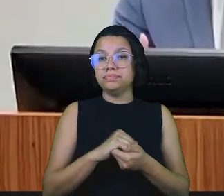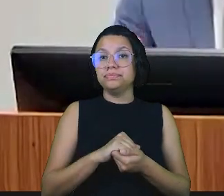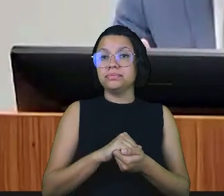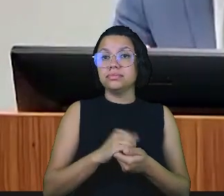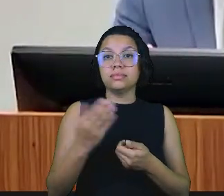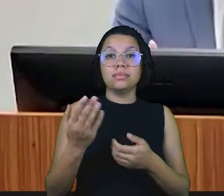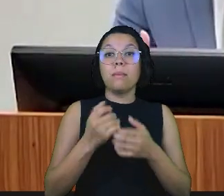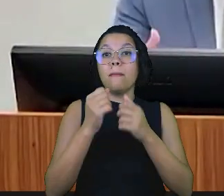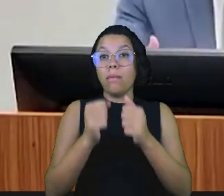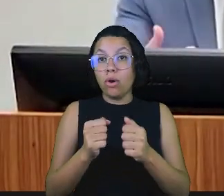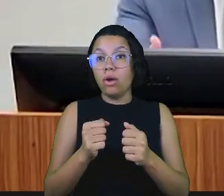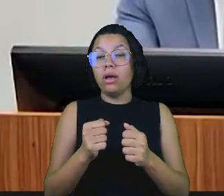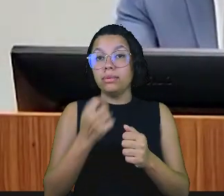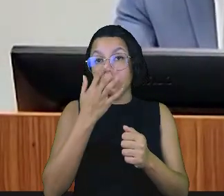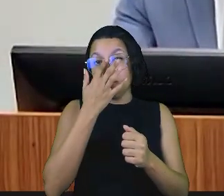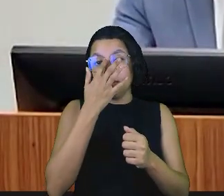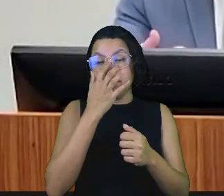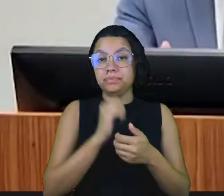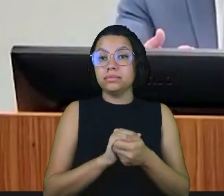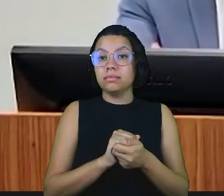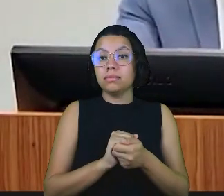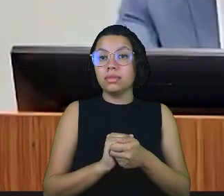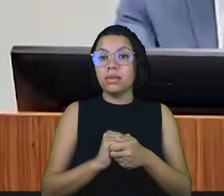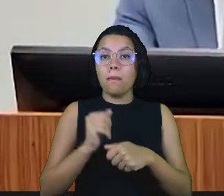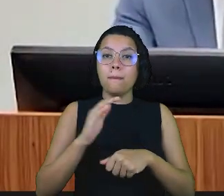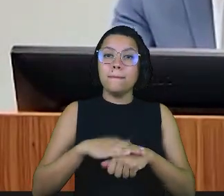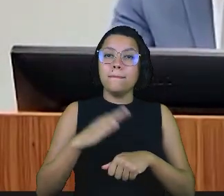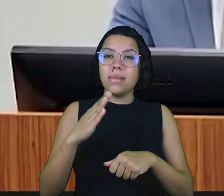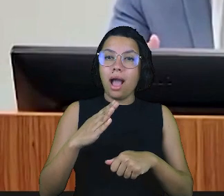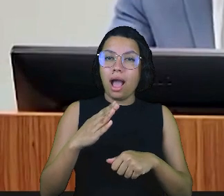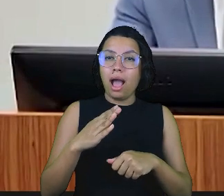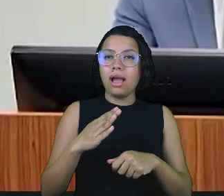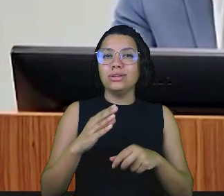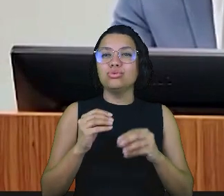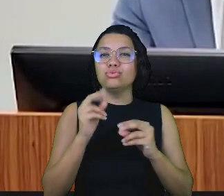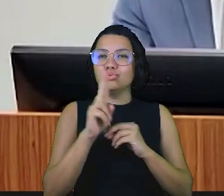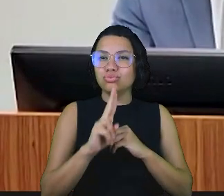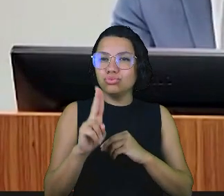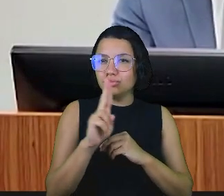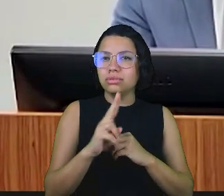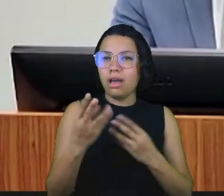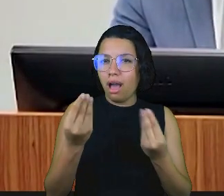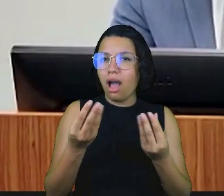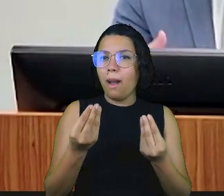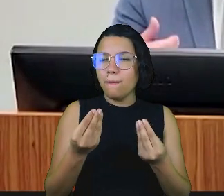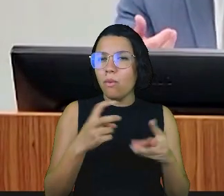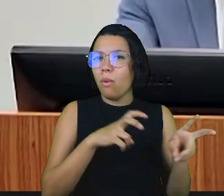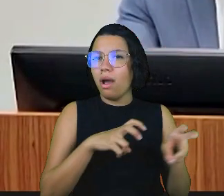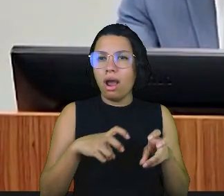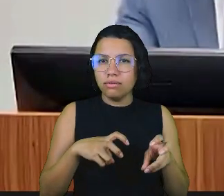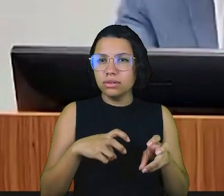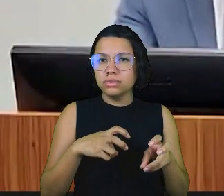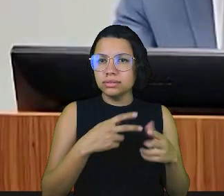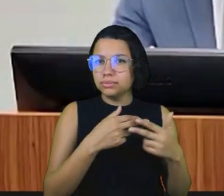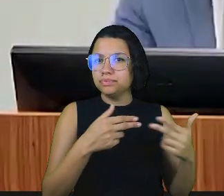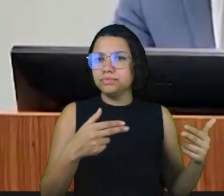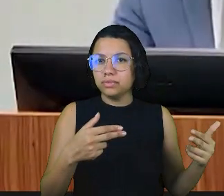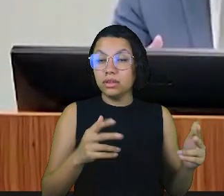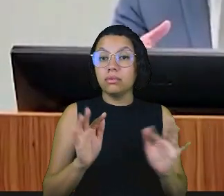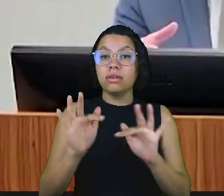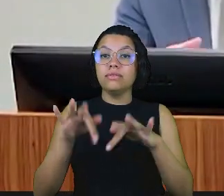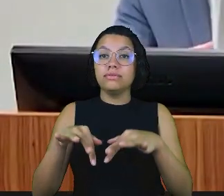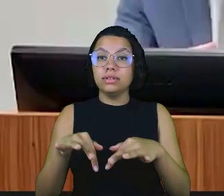possibilidades mais intensamente aplicadas pelas fazendas para fins de satisfação do